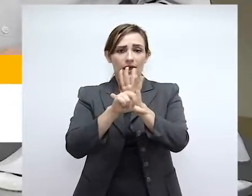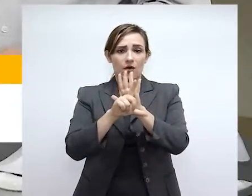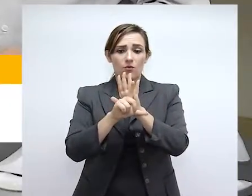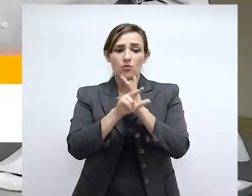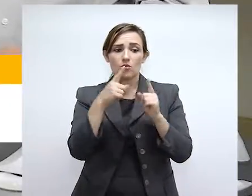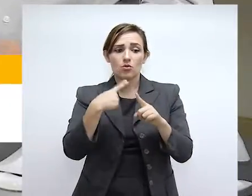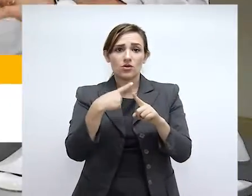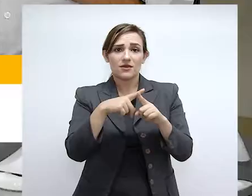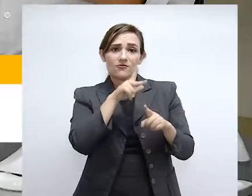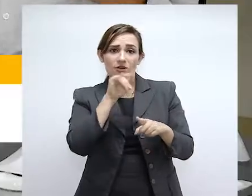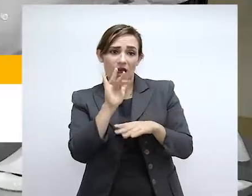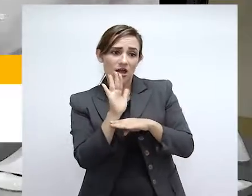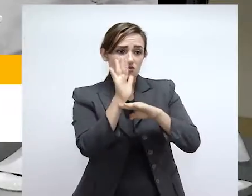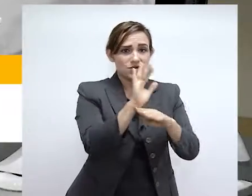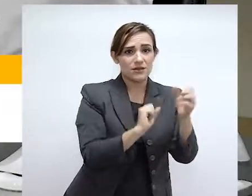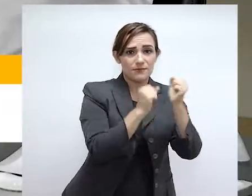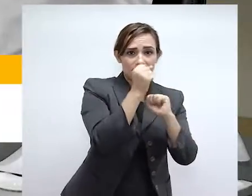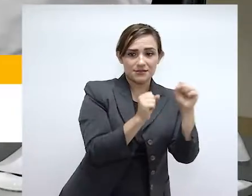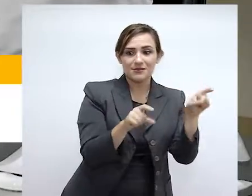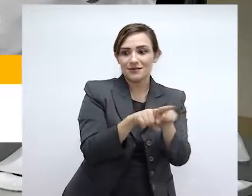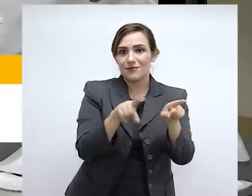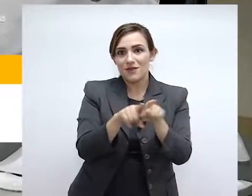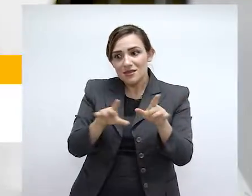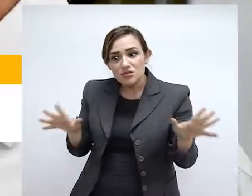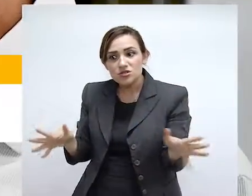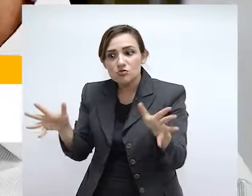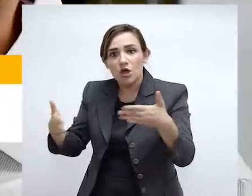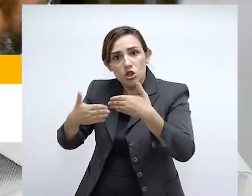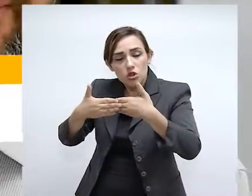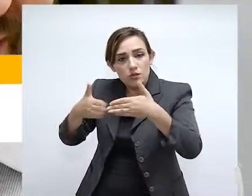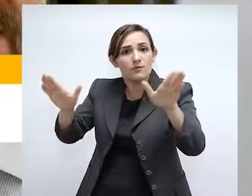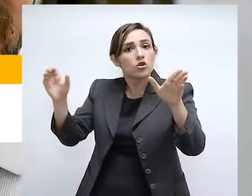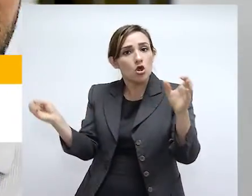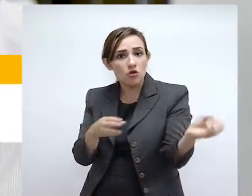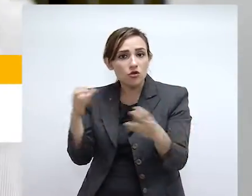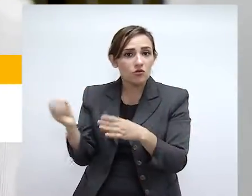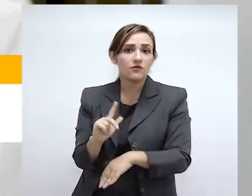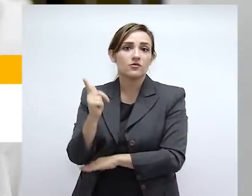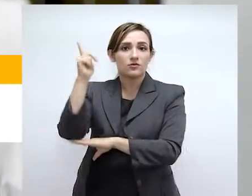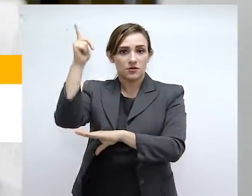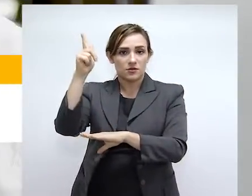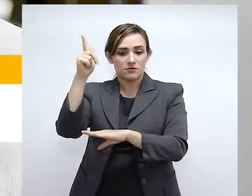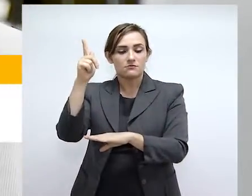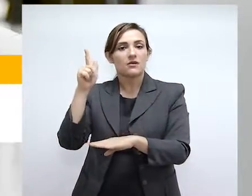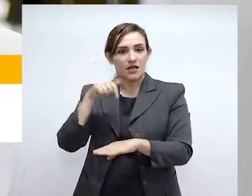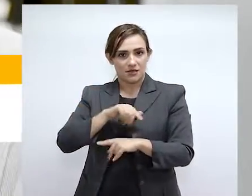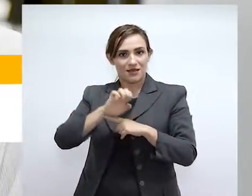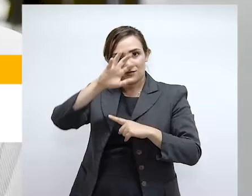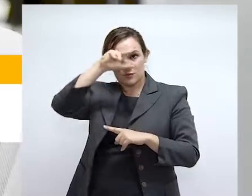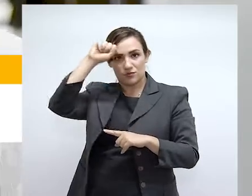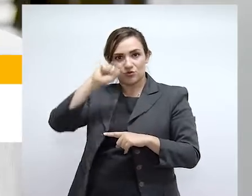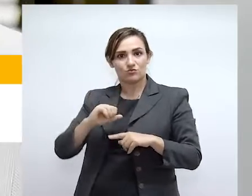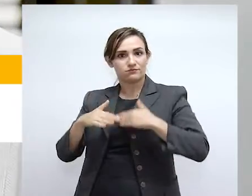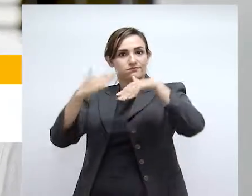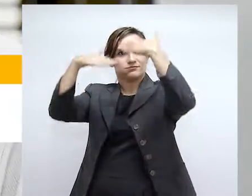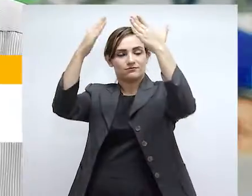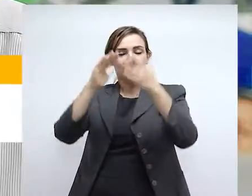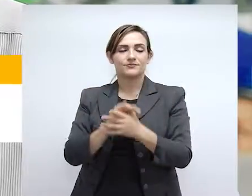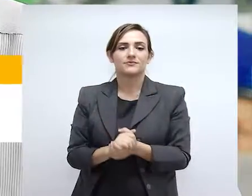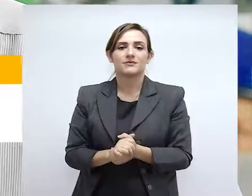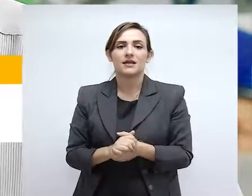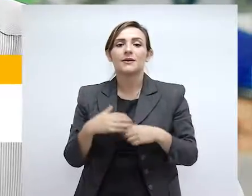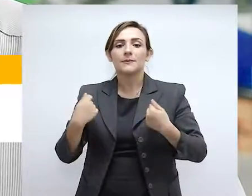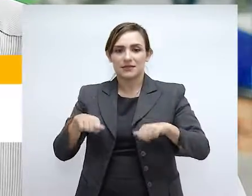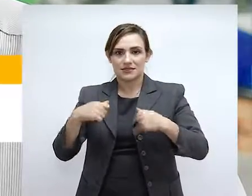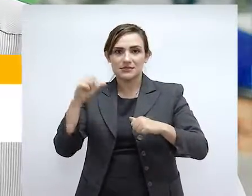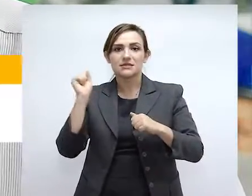vai favorecer as já existentes e a abertura de novas, que teriam no mercado aberto um atrativo para investir no estado. Em primeiro